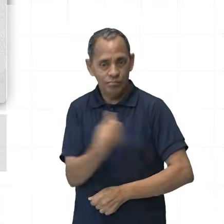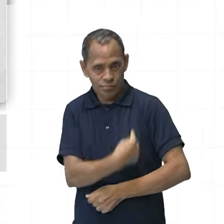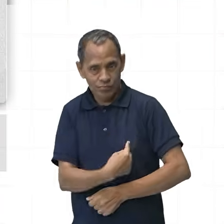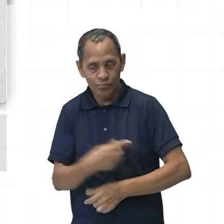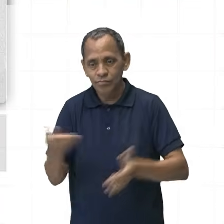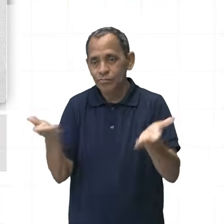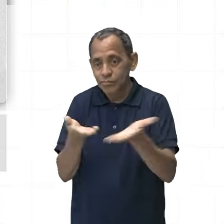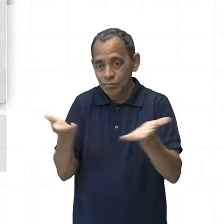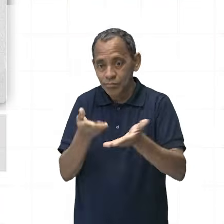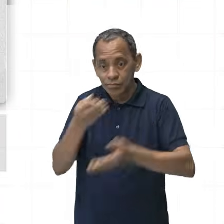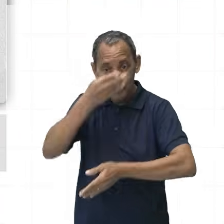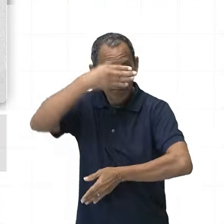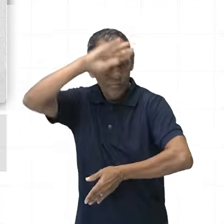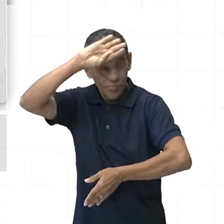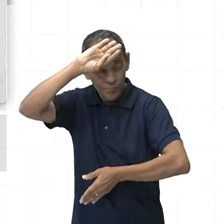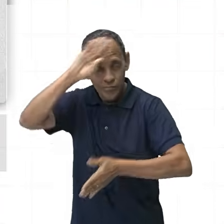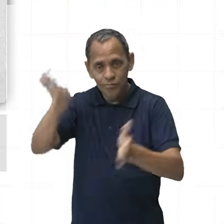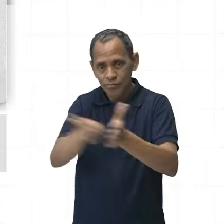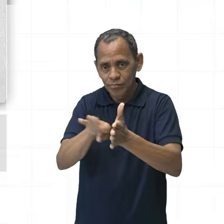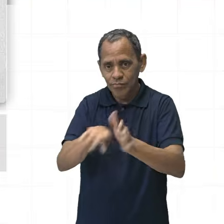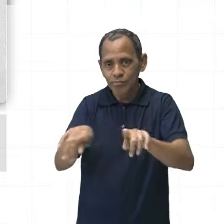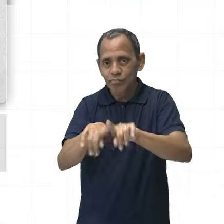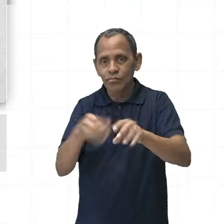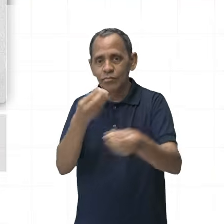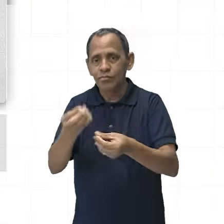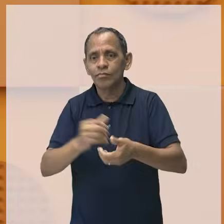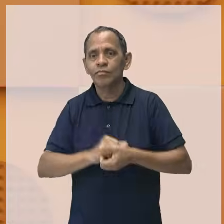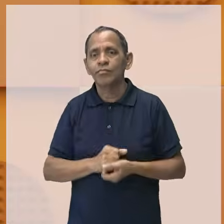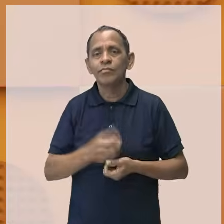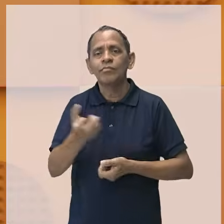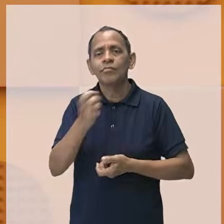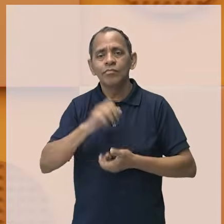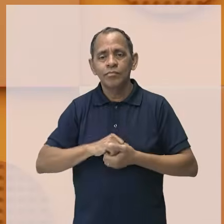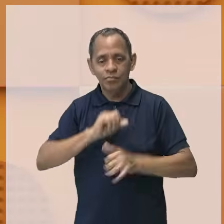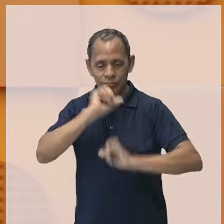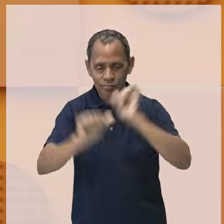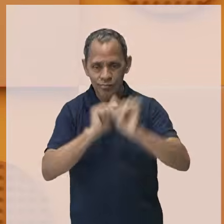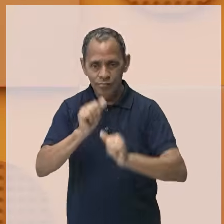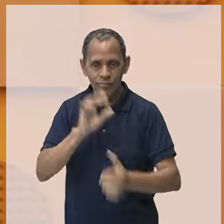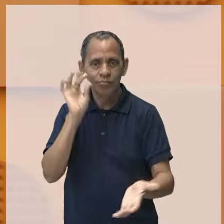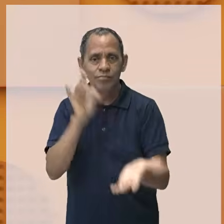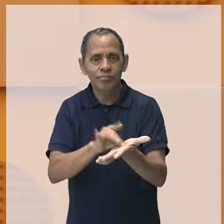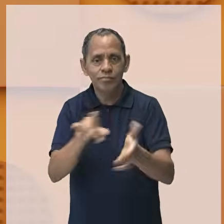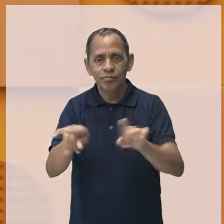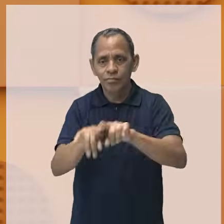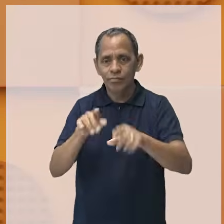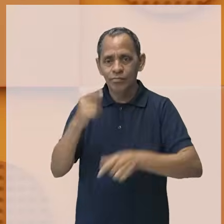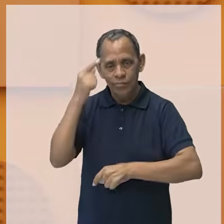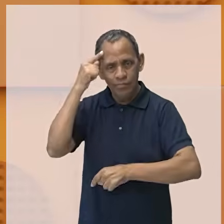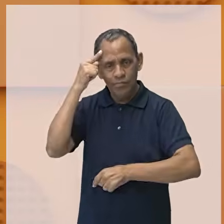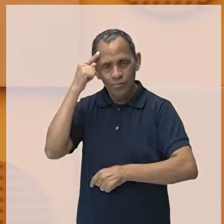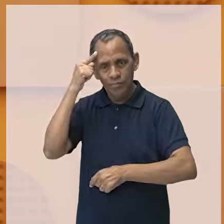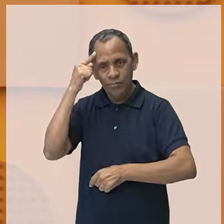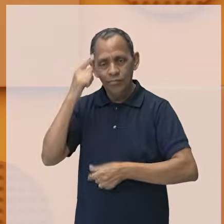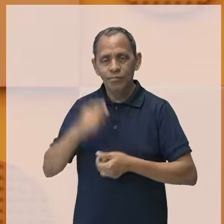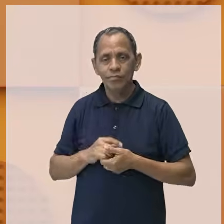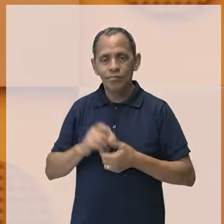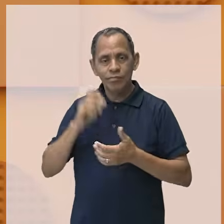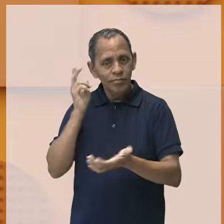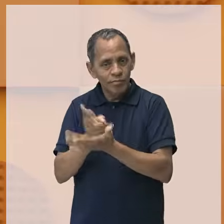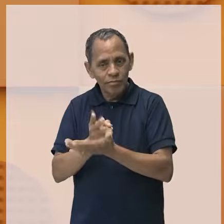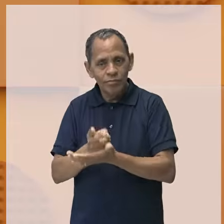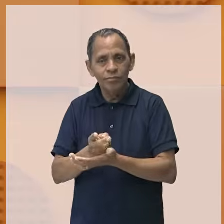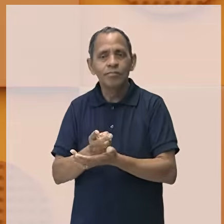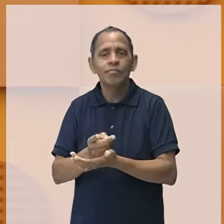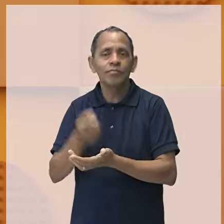Rússia, chegou na China, certo? E agora está em Cuba. Então, o que eles queriam, né? Queriam modificar a realidade. E